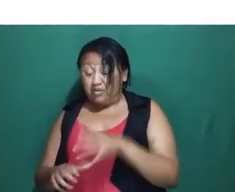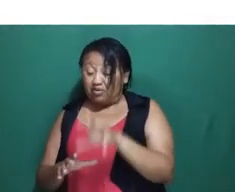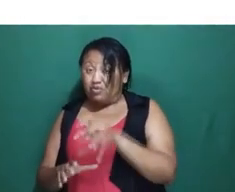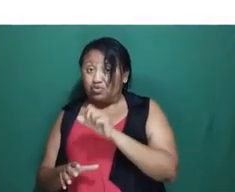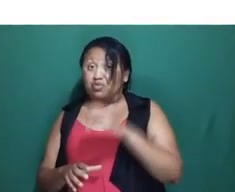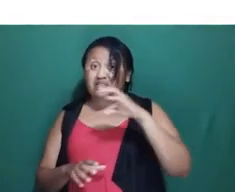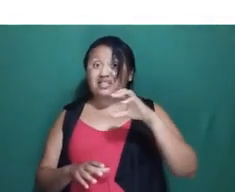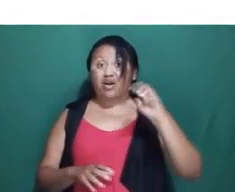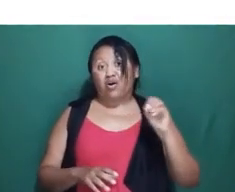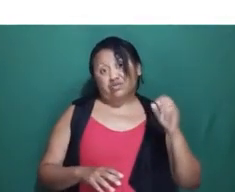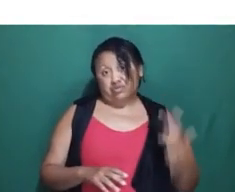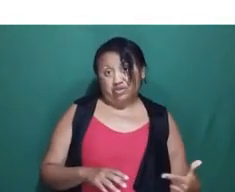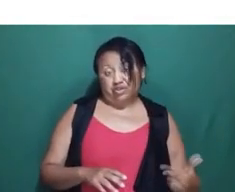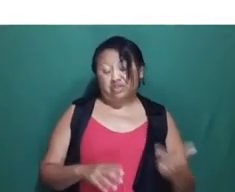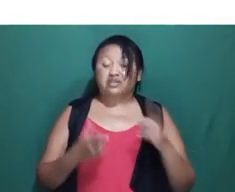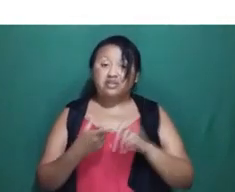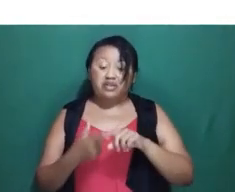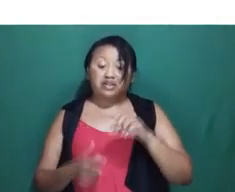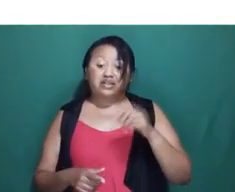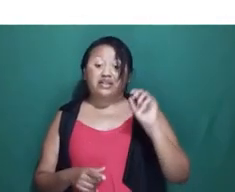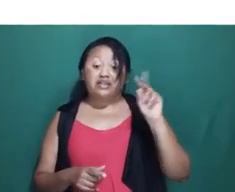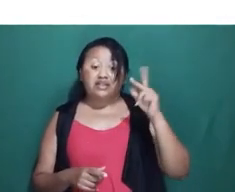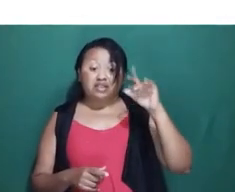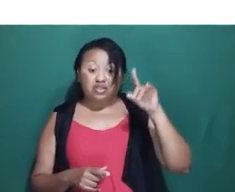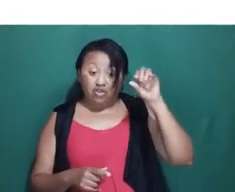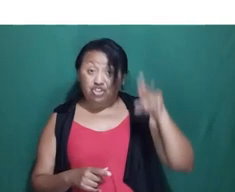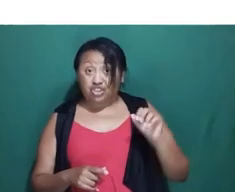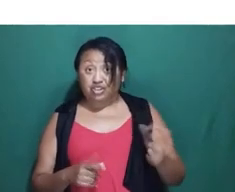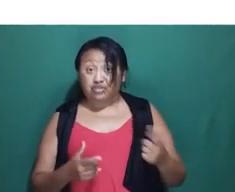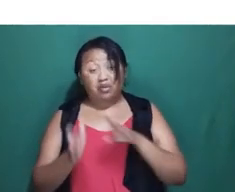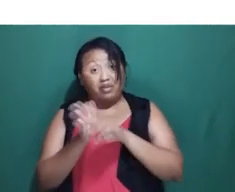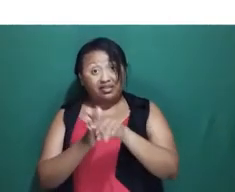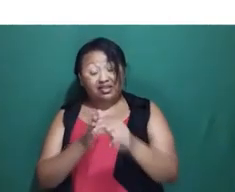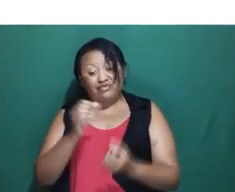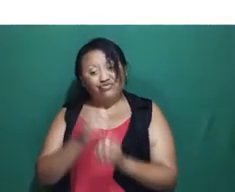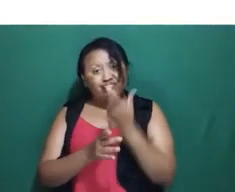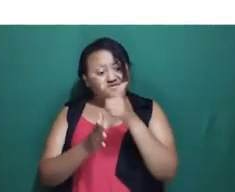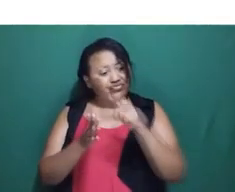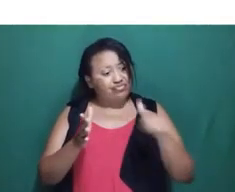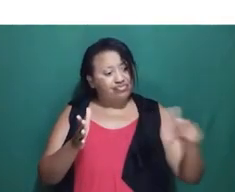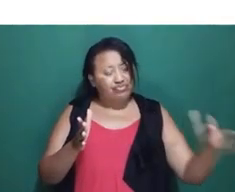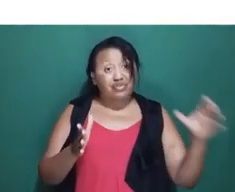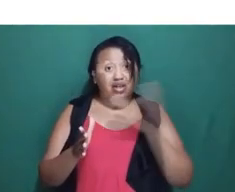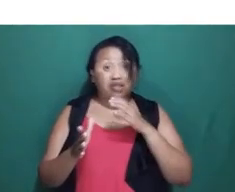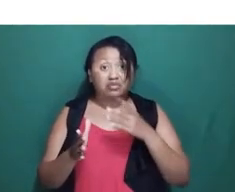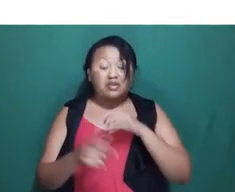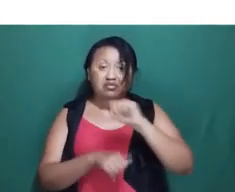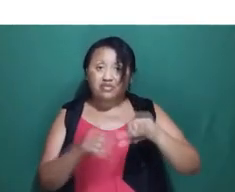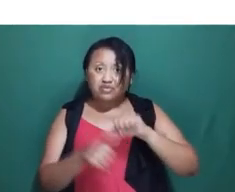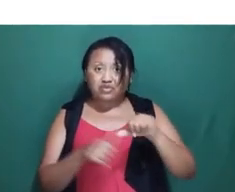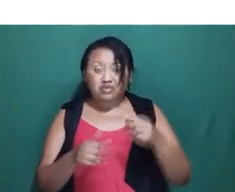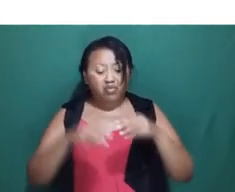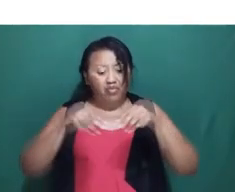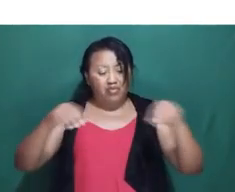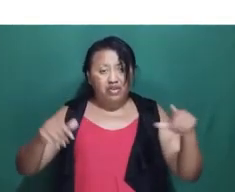CO2 e hidrogênio a bactéria se multiplica rapidamente e depois de processada virar um pó comestível que contém